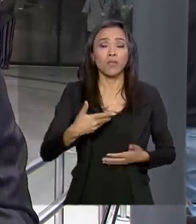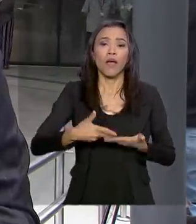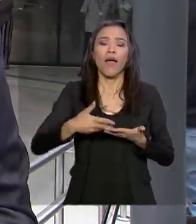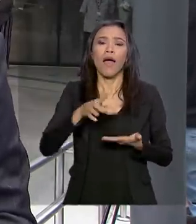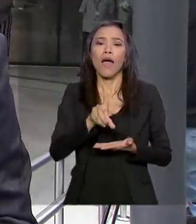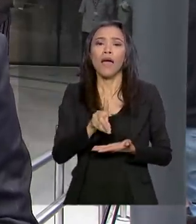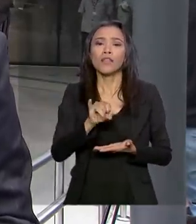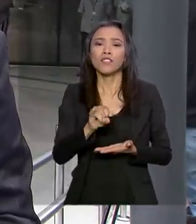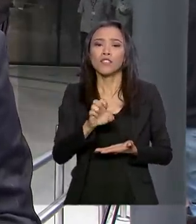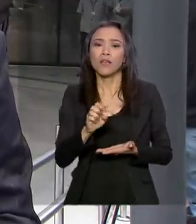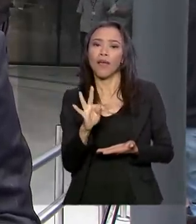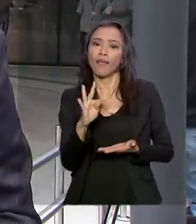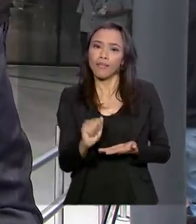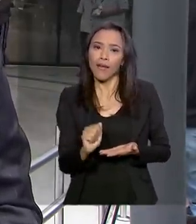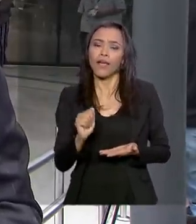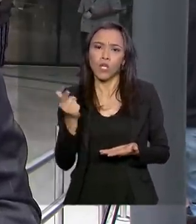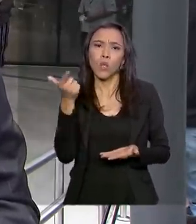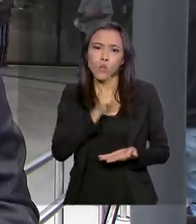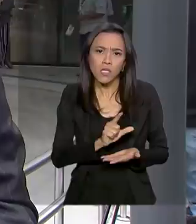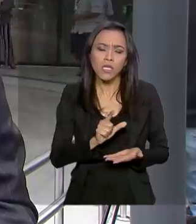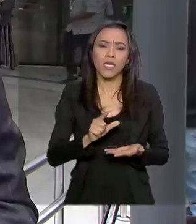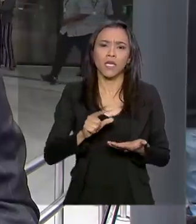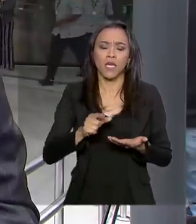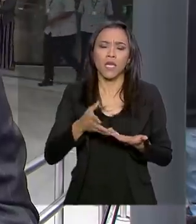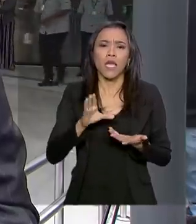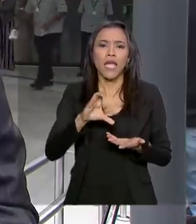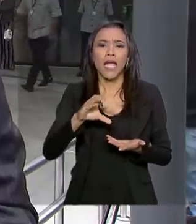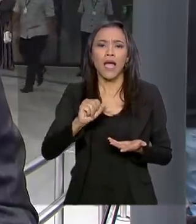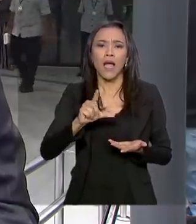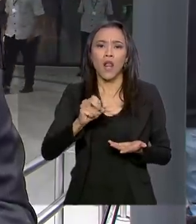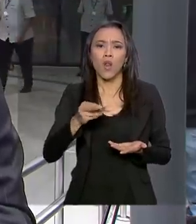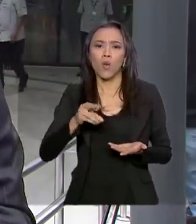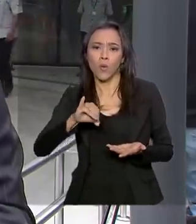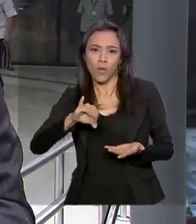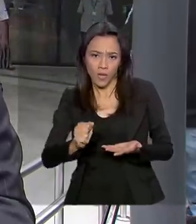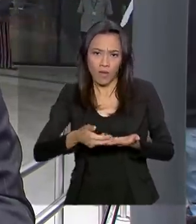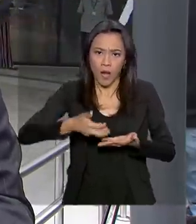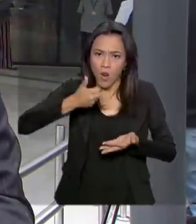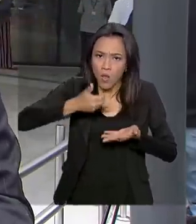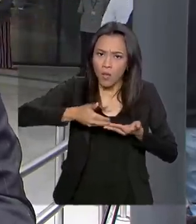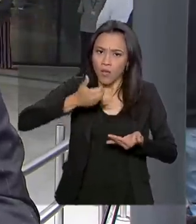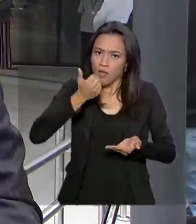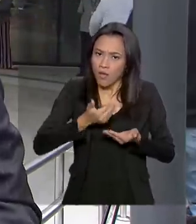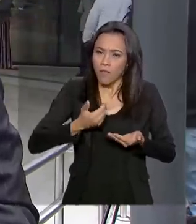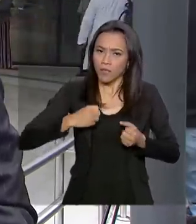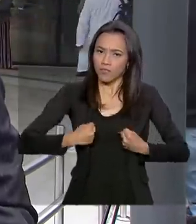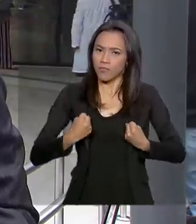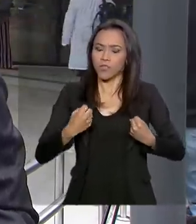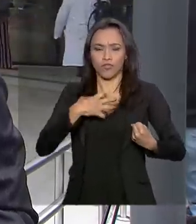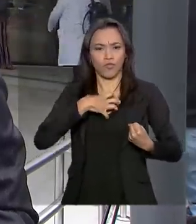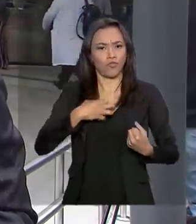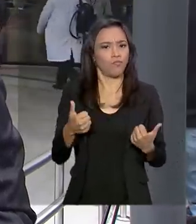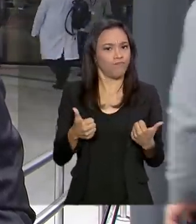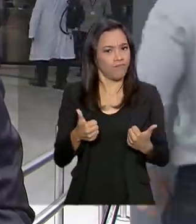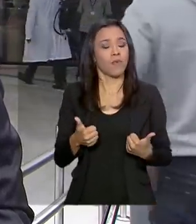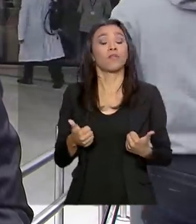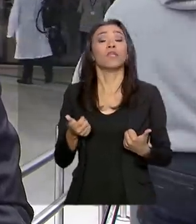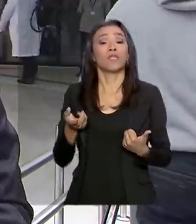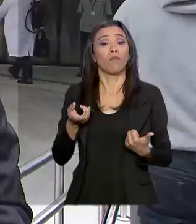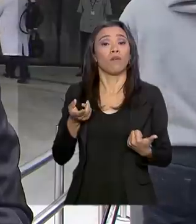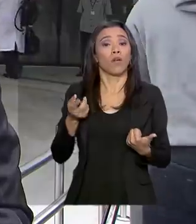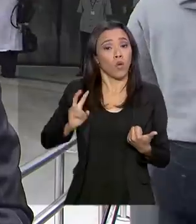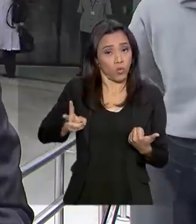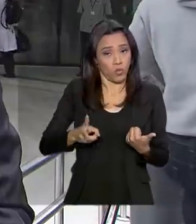quantidade mínima de calorias necessárias para a nutrição do paciente. O presidente da República segue